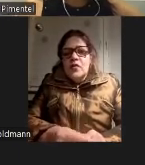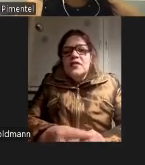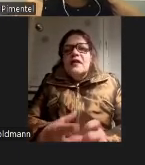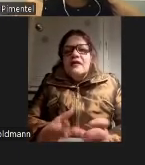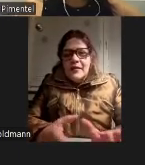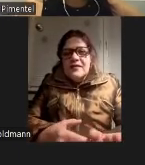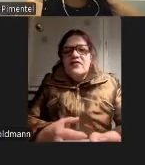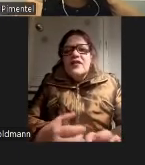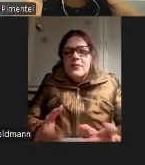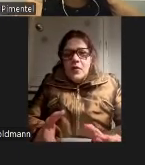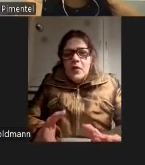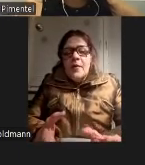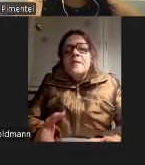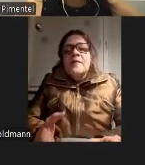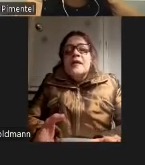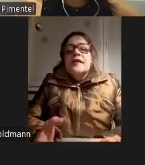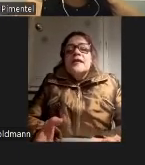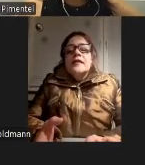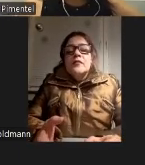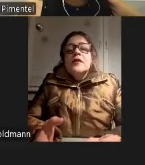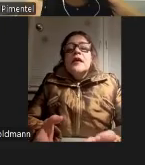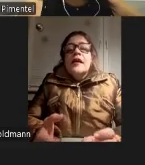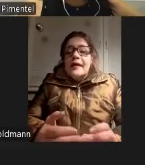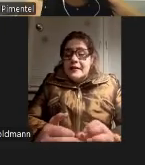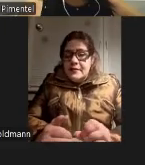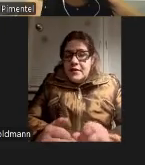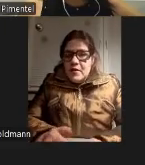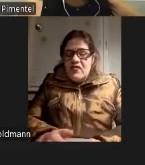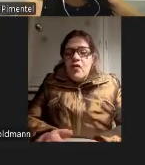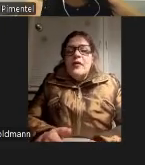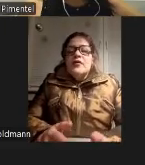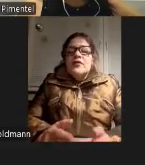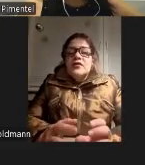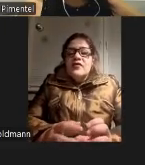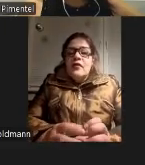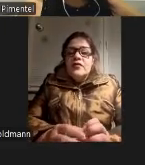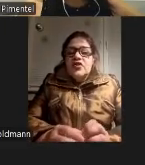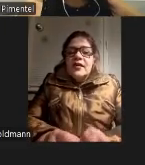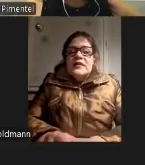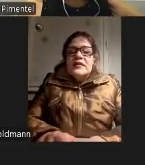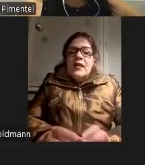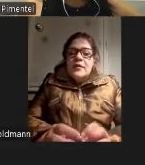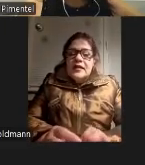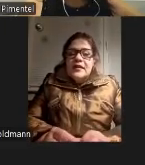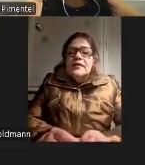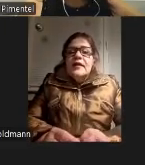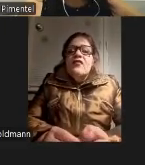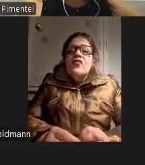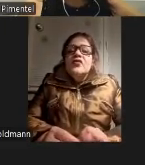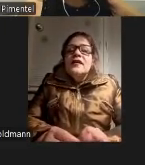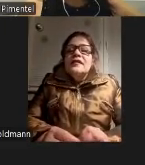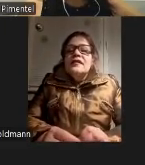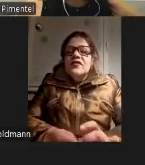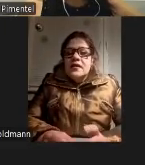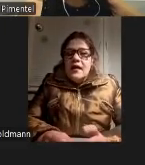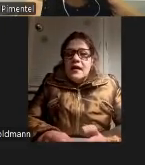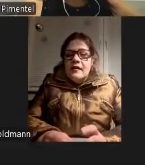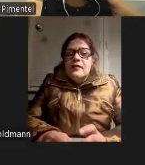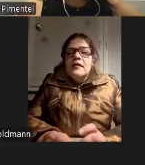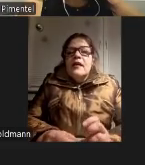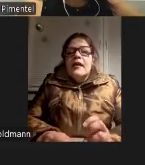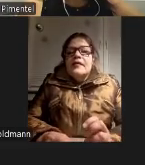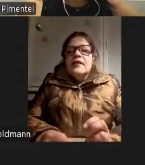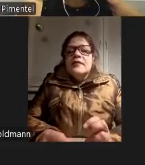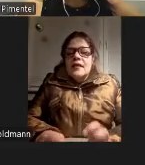com pus e Uhum. tá, começa a ficar pior. Então, da mesma forma, então, se eu tiver um estresse permanente, eu vou